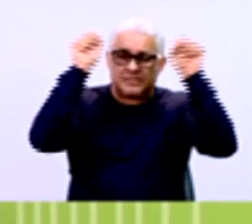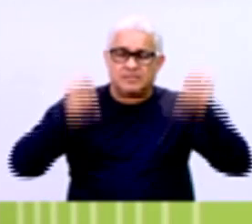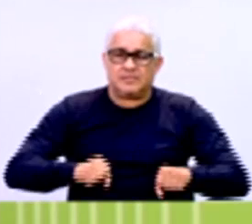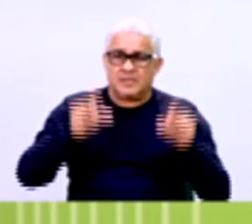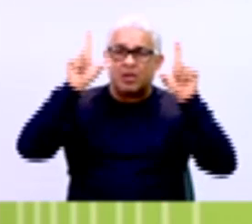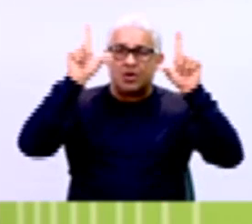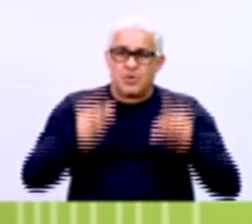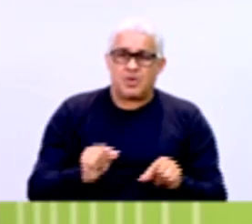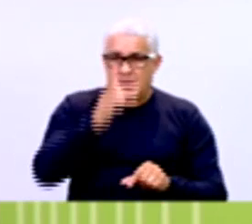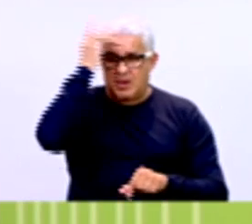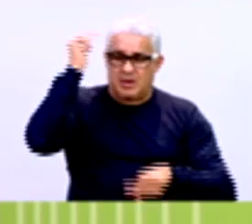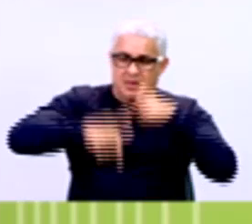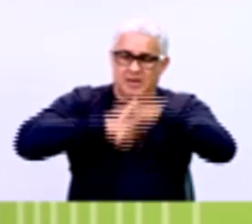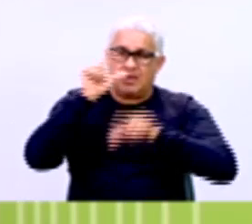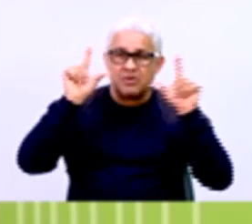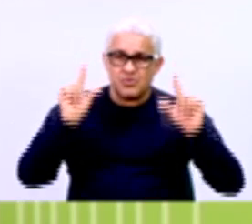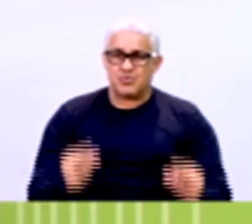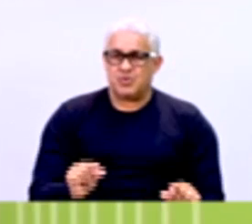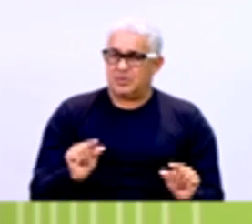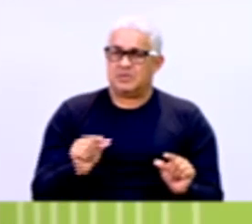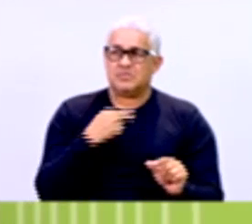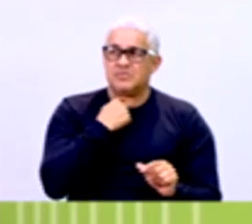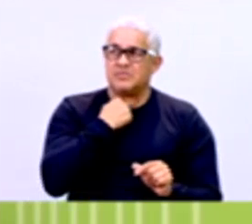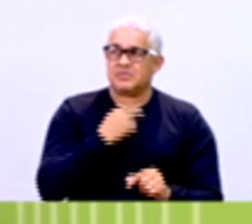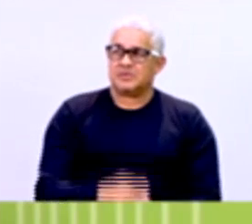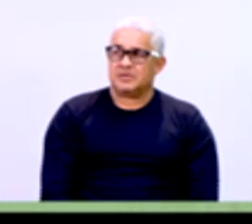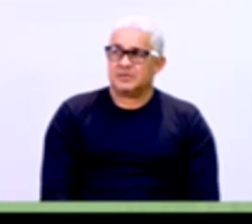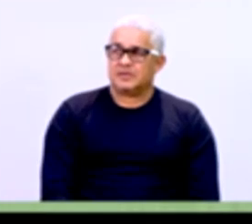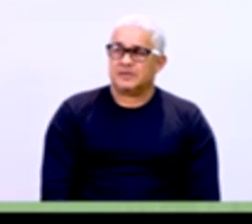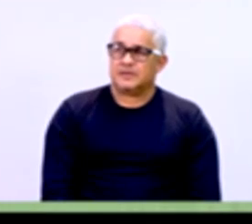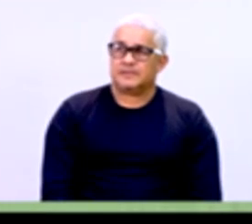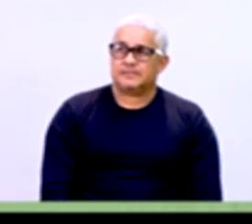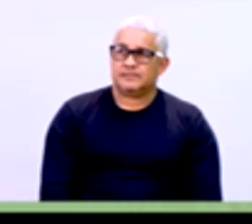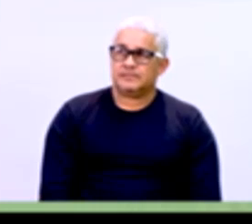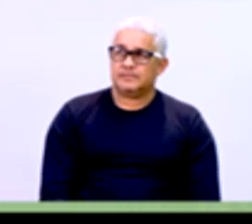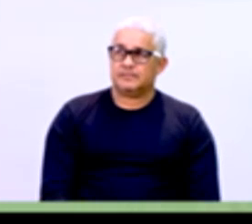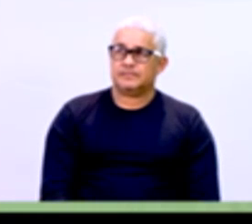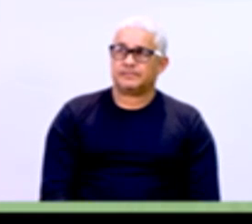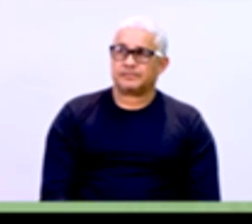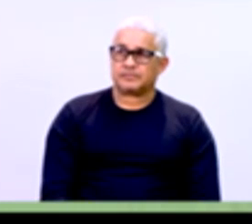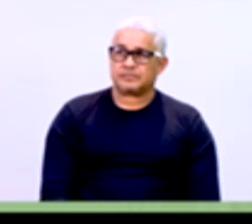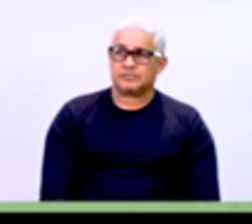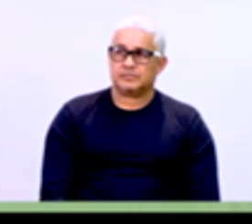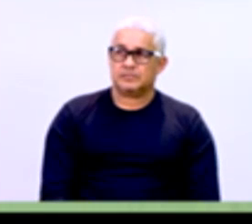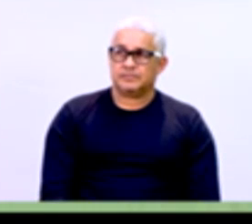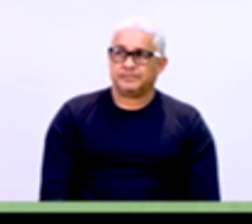o quadro de empregados, certo? Aqui, próxima alternativa.